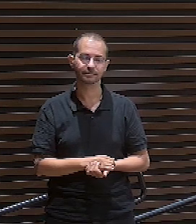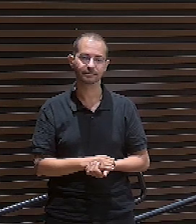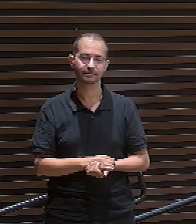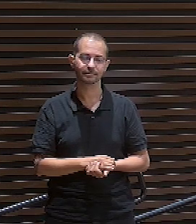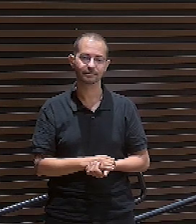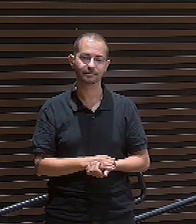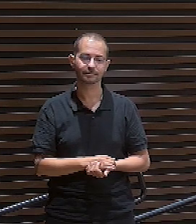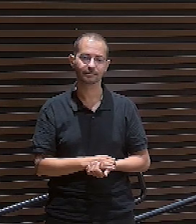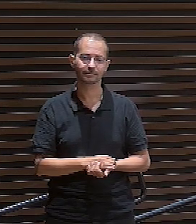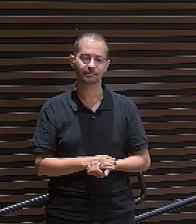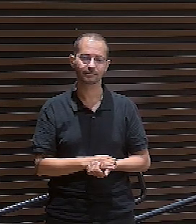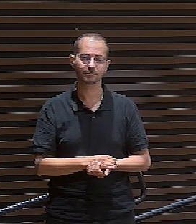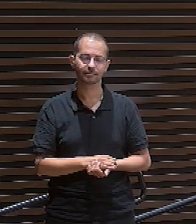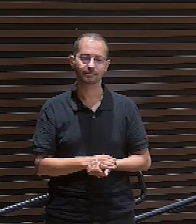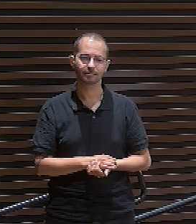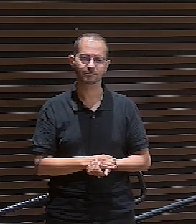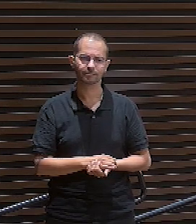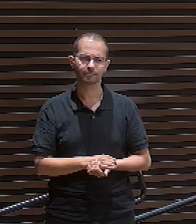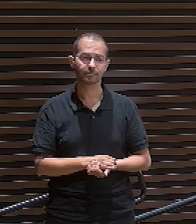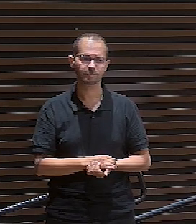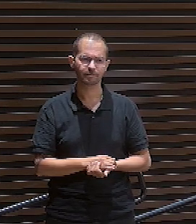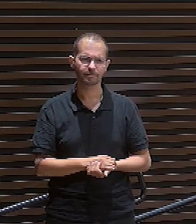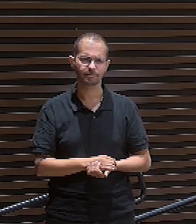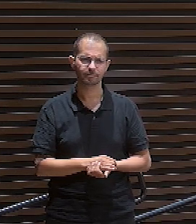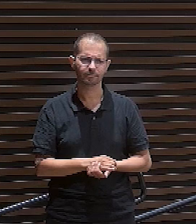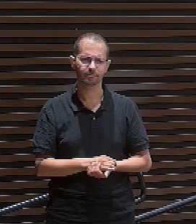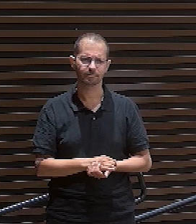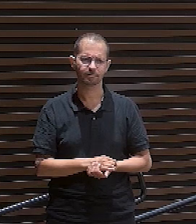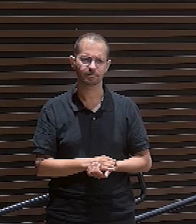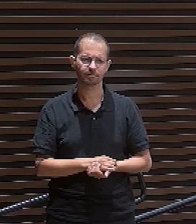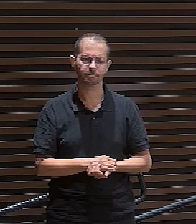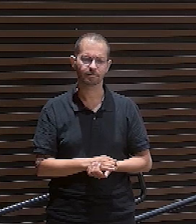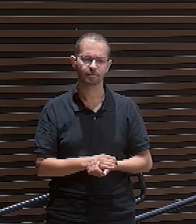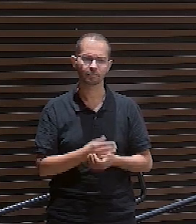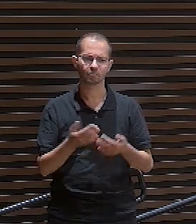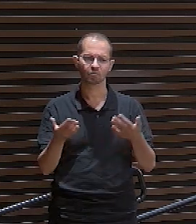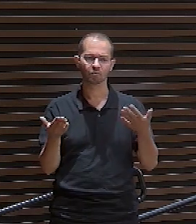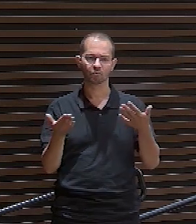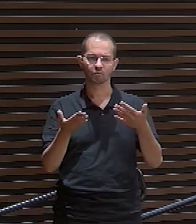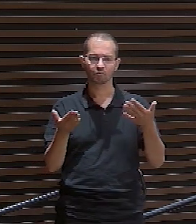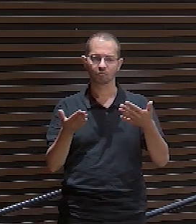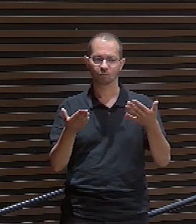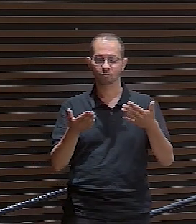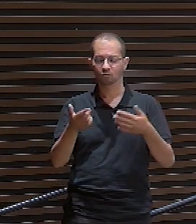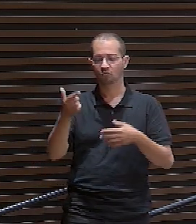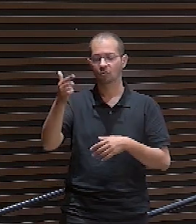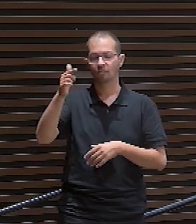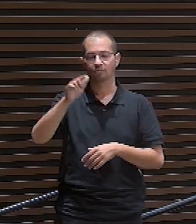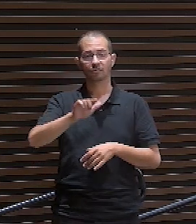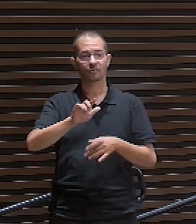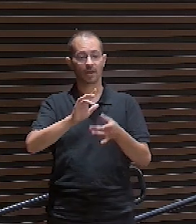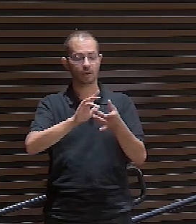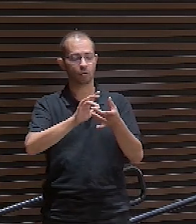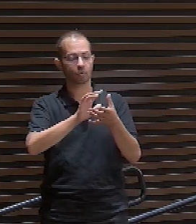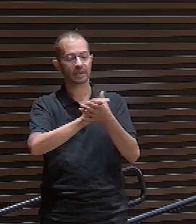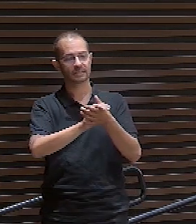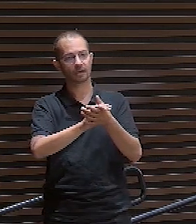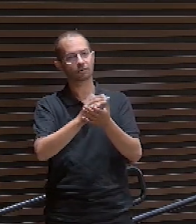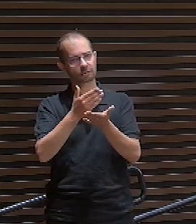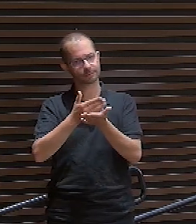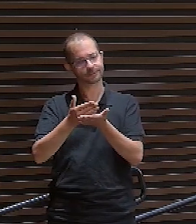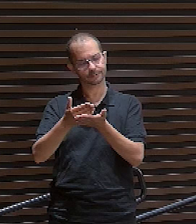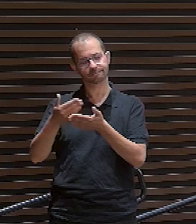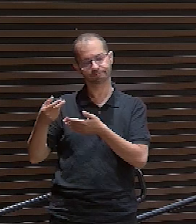Hoje eu estava recebendo aqui um casal querido da nossa igreja, que começou a frequentar há algum tempo